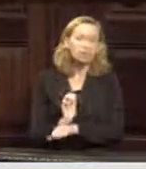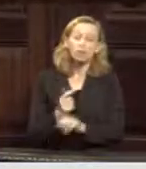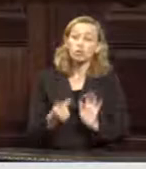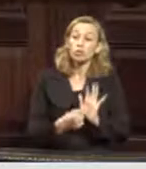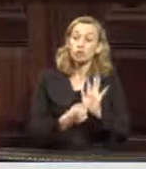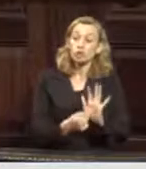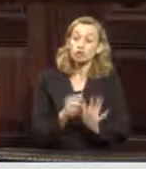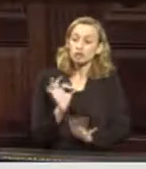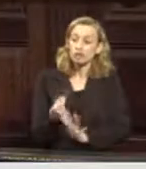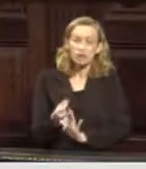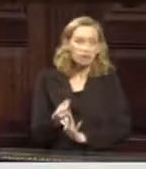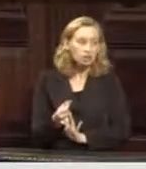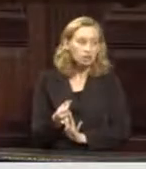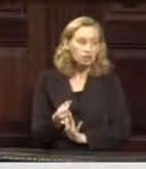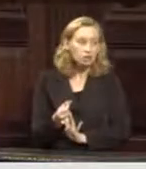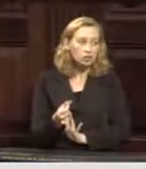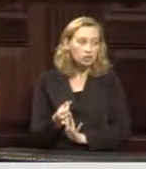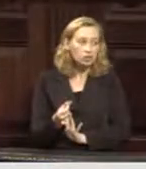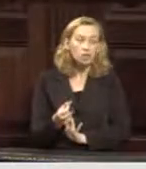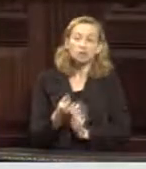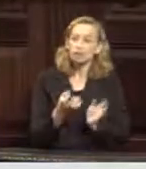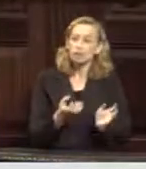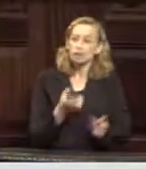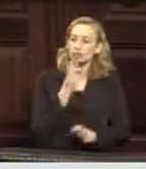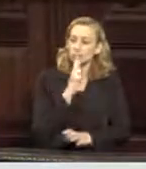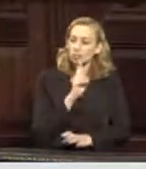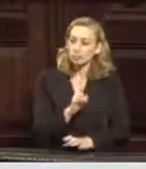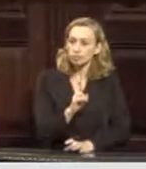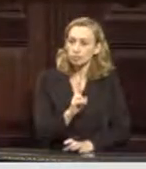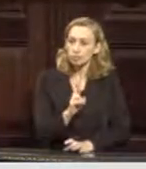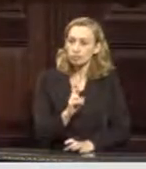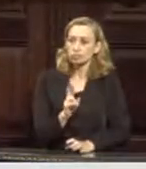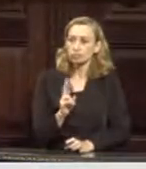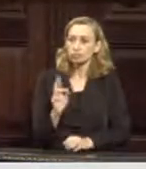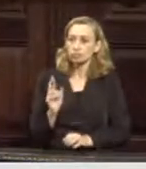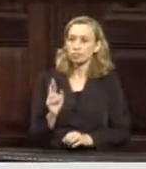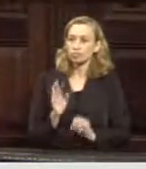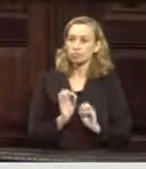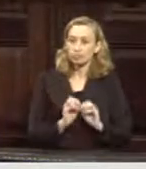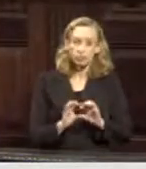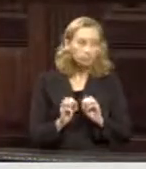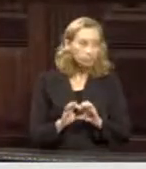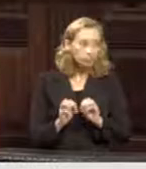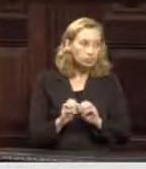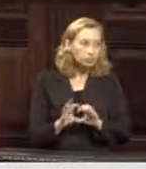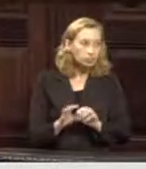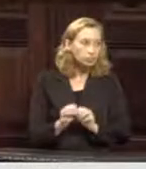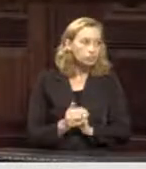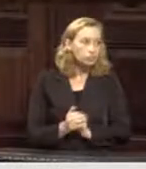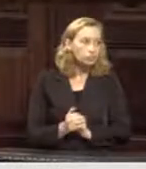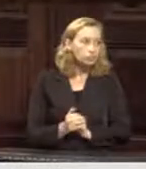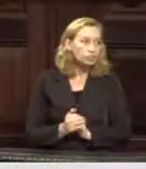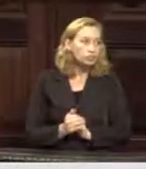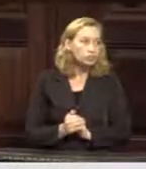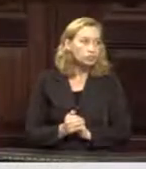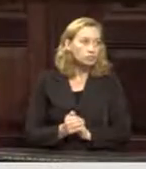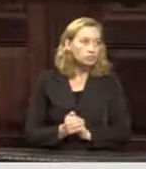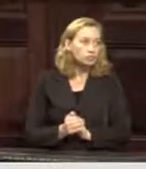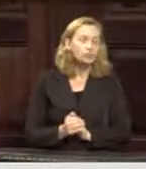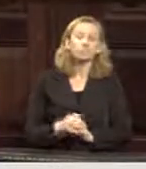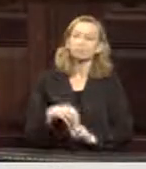claramente e muitas vezes não tiveram resposta e explicação para sustentá-los. E, ao mesmo tempo, concluo, deputado Jânio Mendes, é